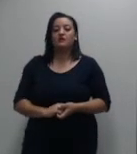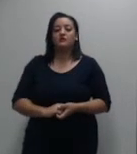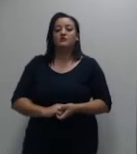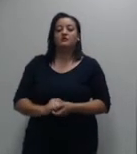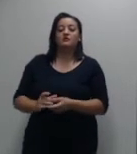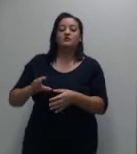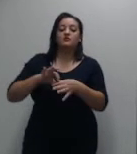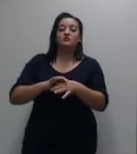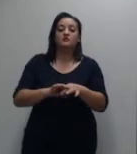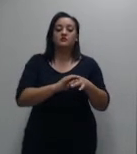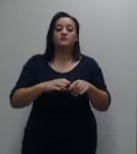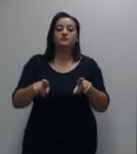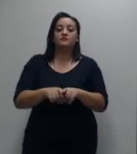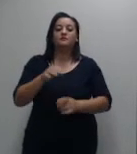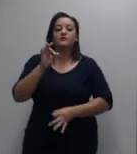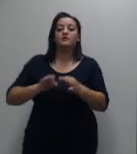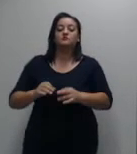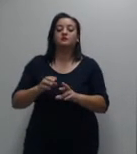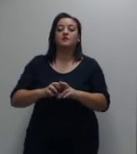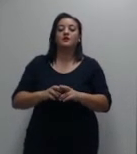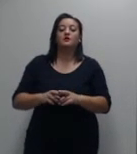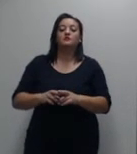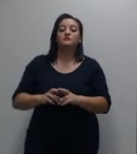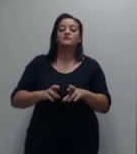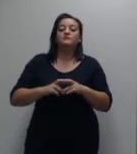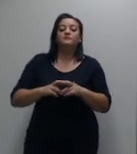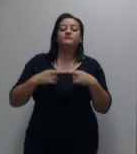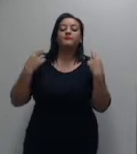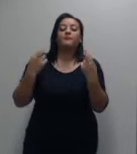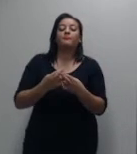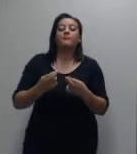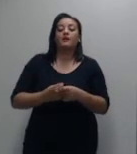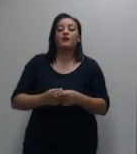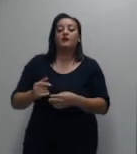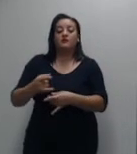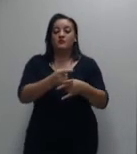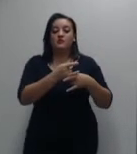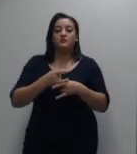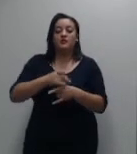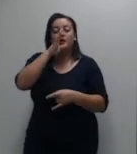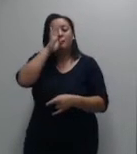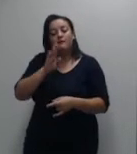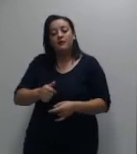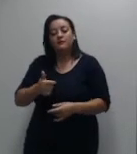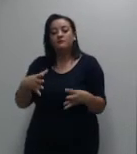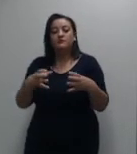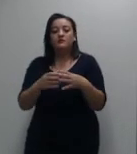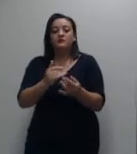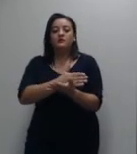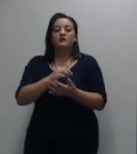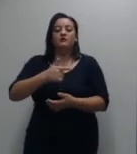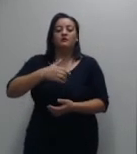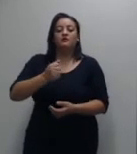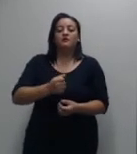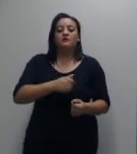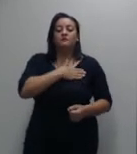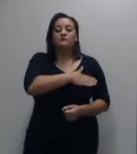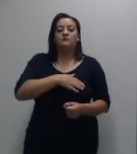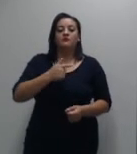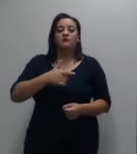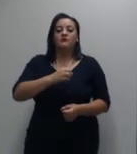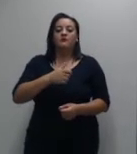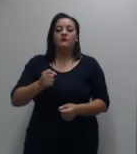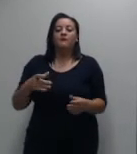idos para julgamento em sessão virtual de mérito da primeira turma o início 24 agosto 2001